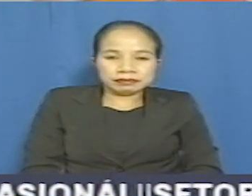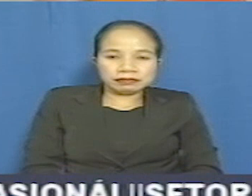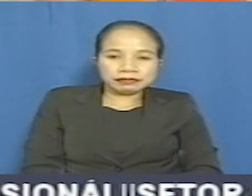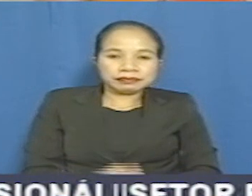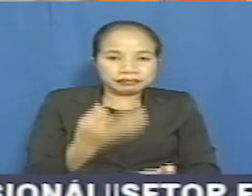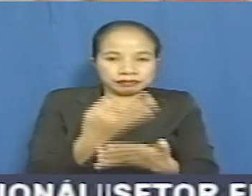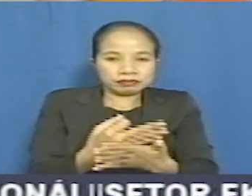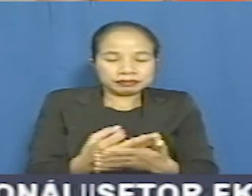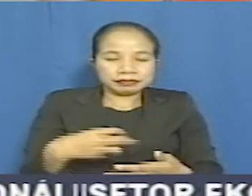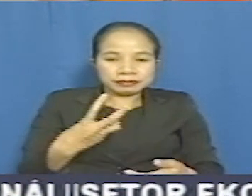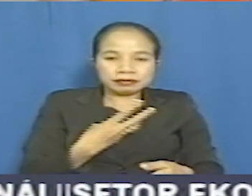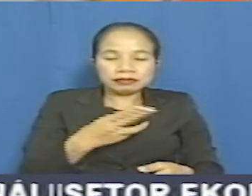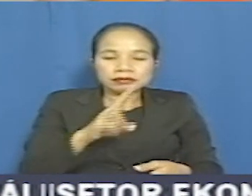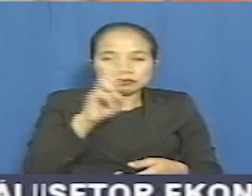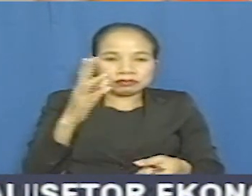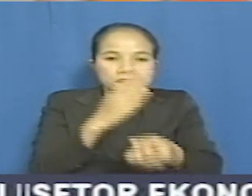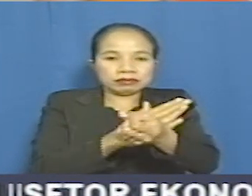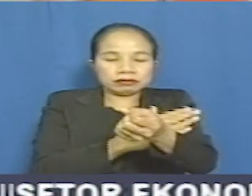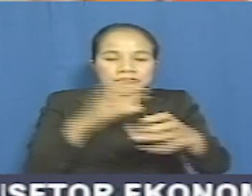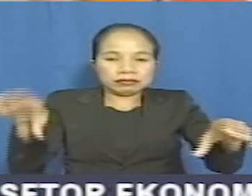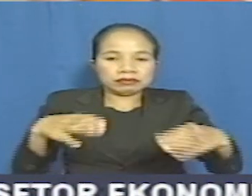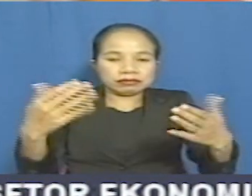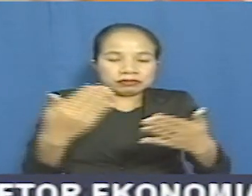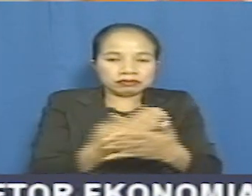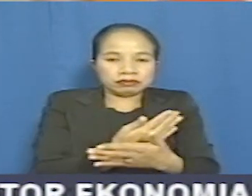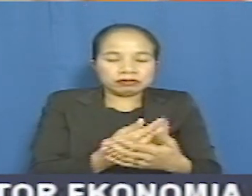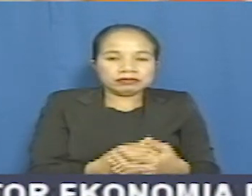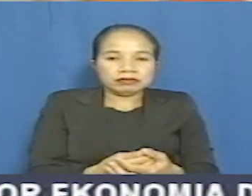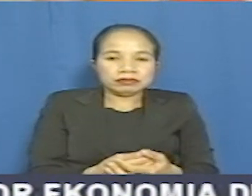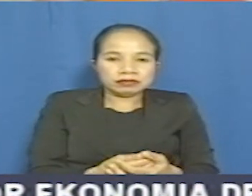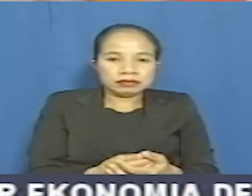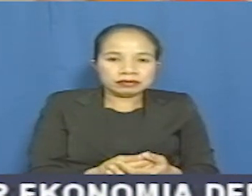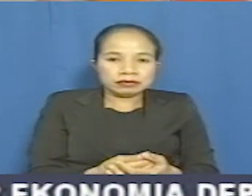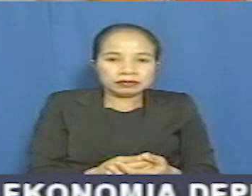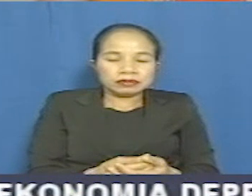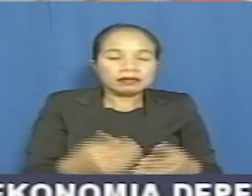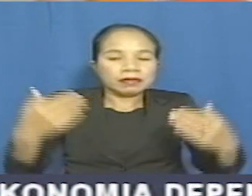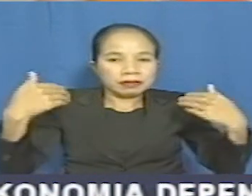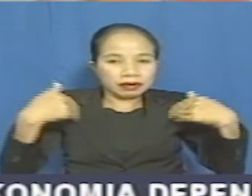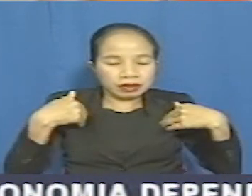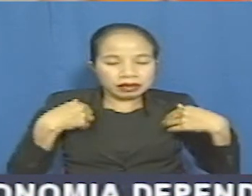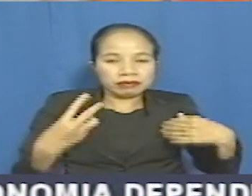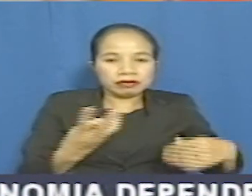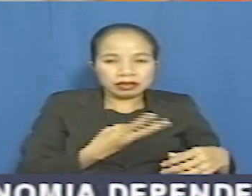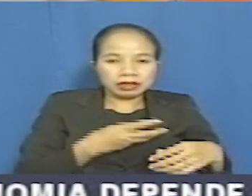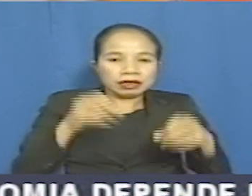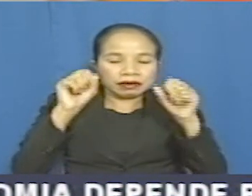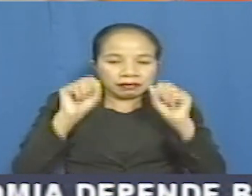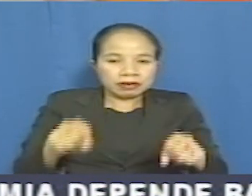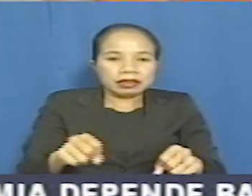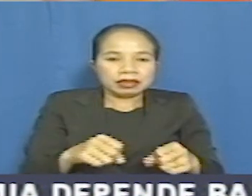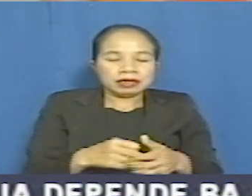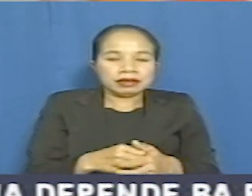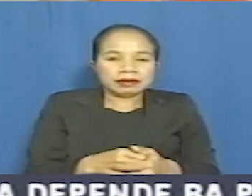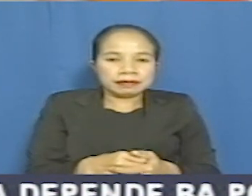Então, a sirene ita usa para promover projeto FON, melhor assistir sirene bequia, para ita bele risca